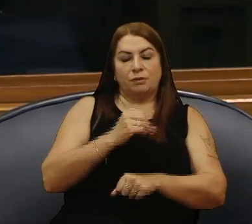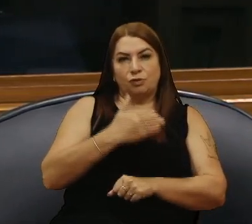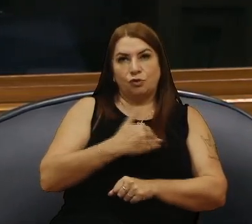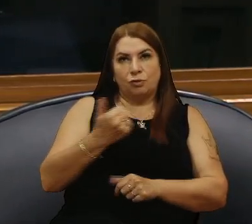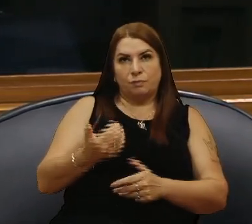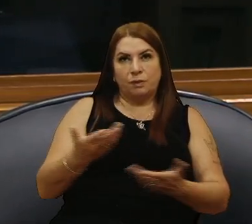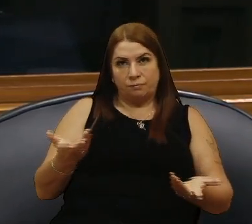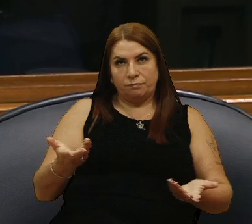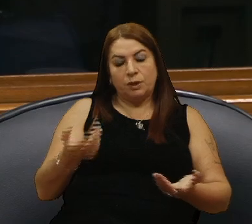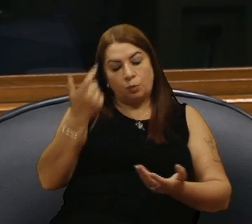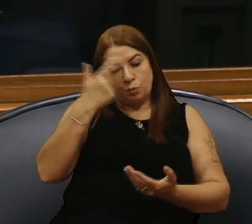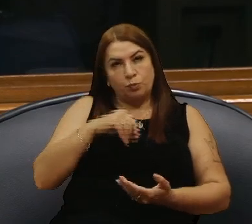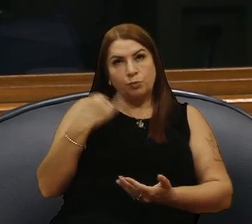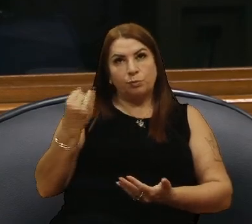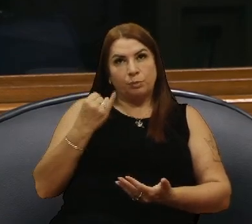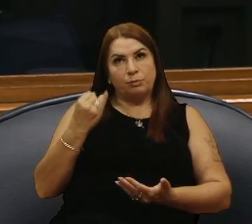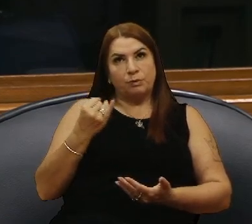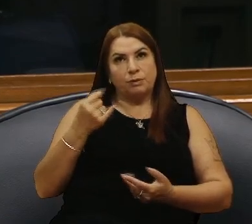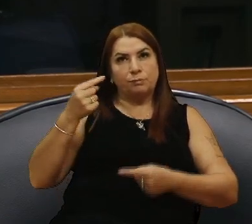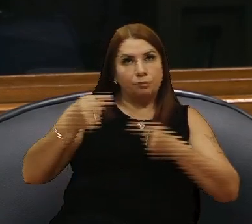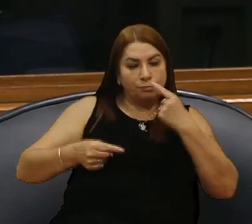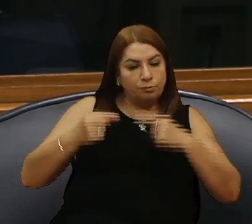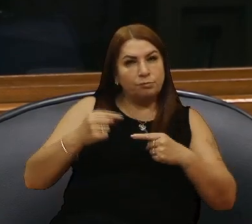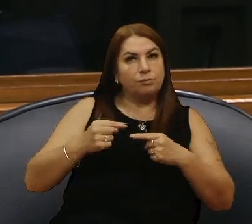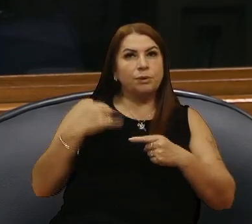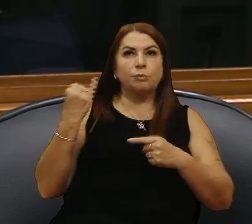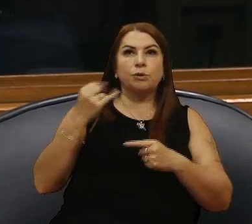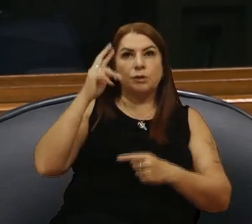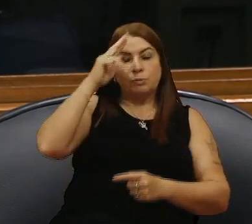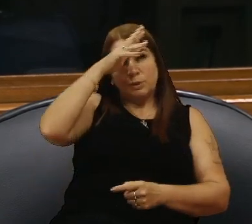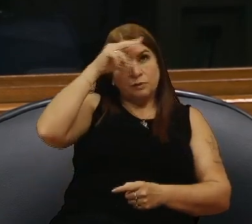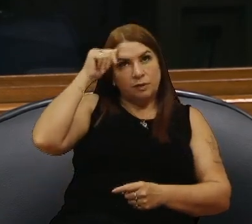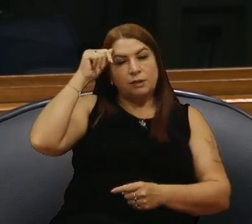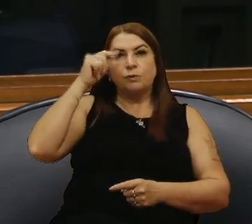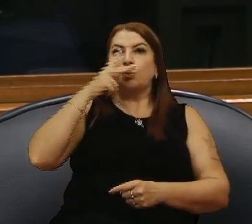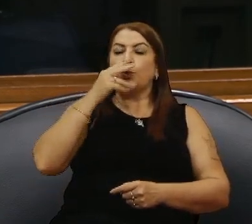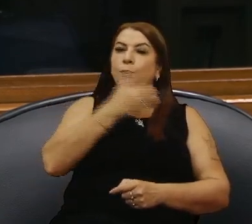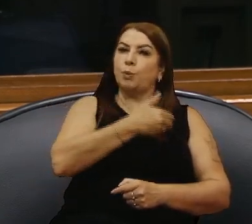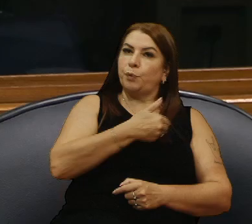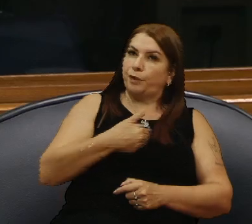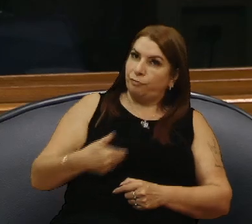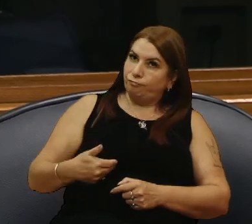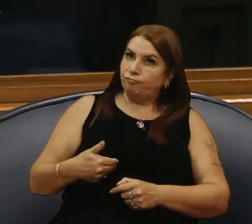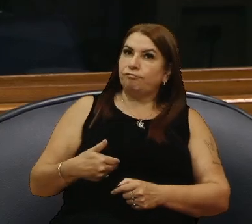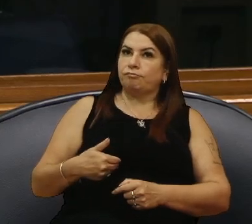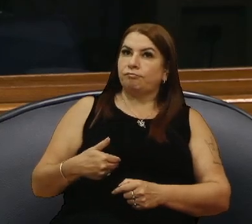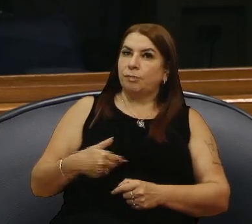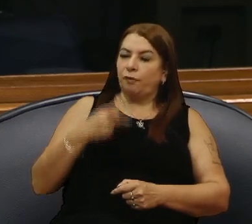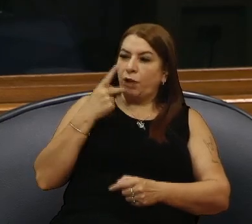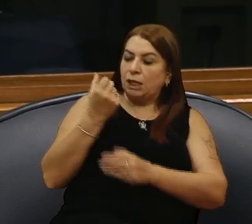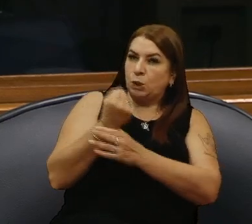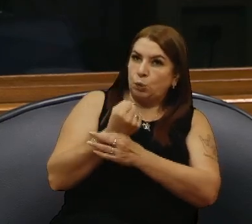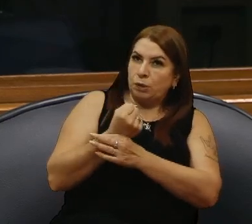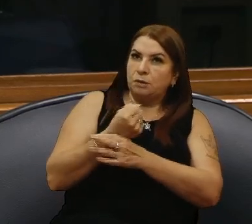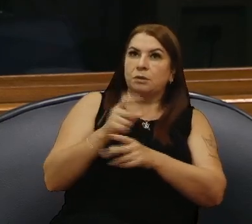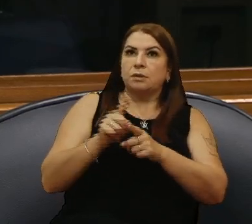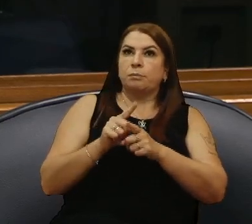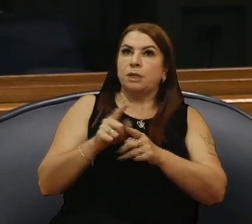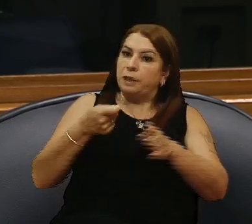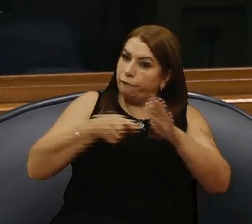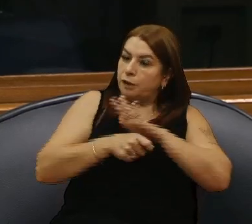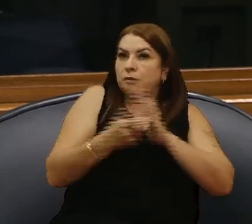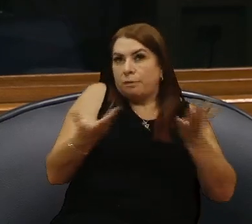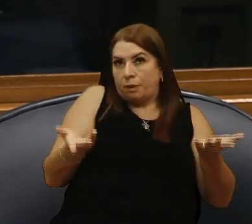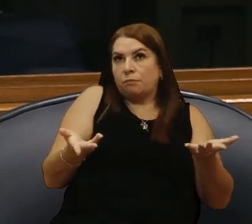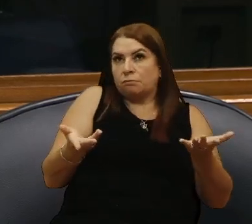chamada. Eu acho que é importante esse debate, é importante que o prefeito, assim como o governador, que fala em segurança, invista em